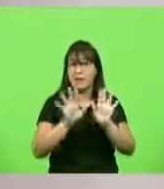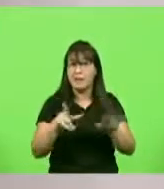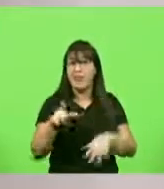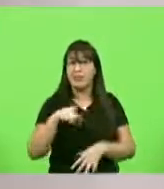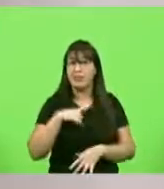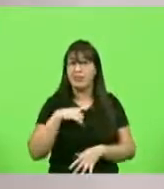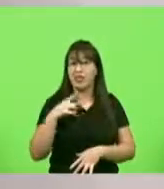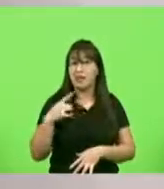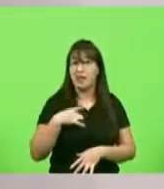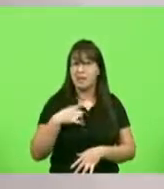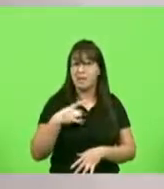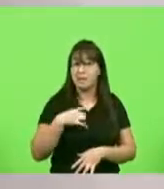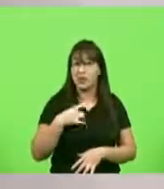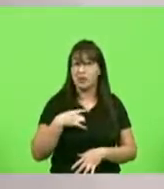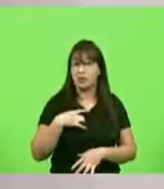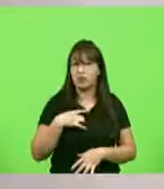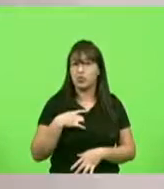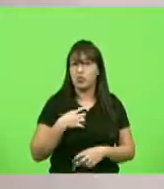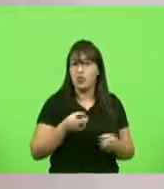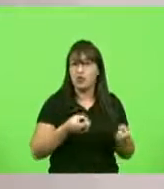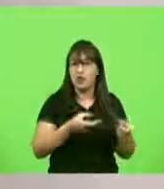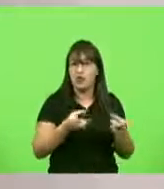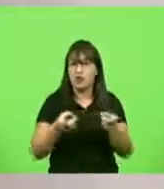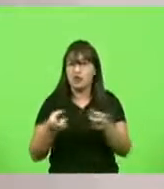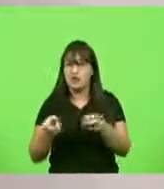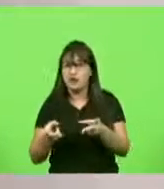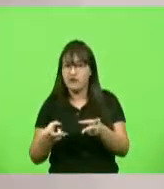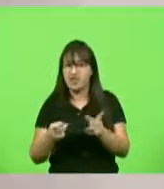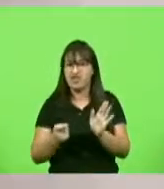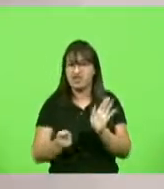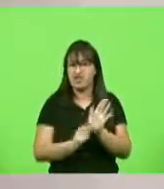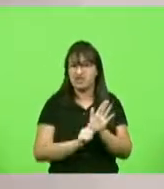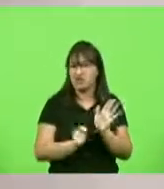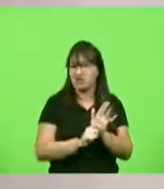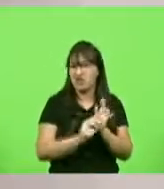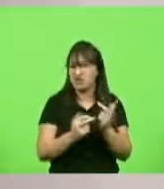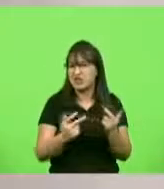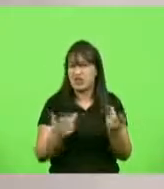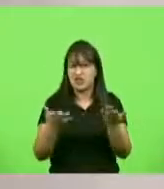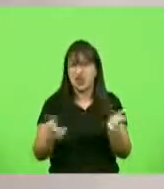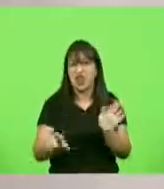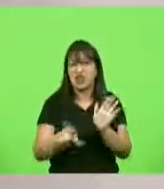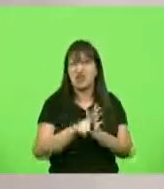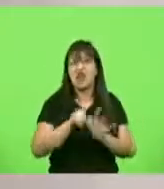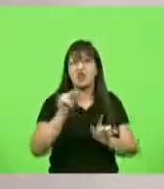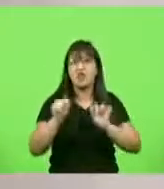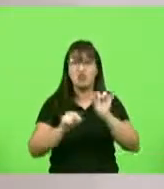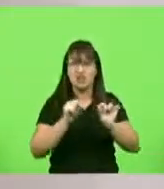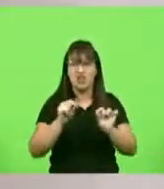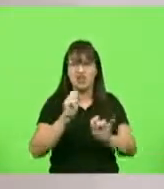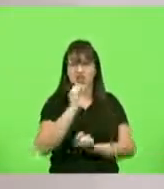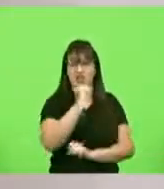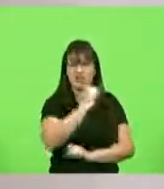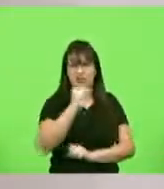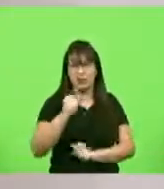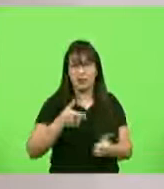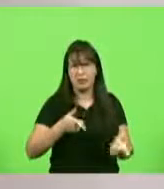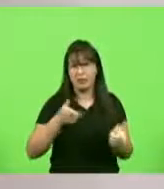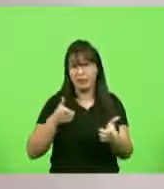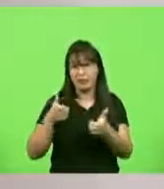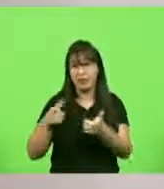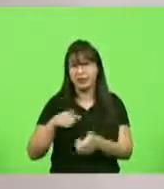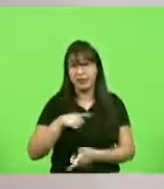bandido, porque ele não cumpre a lei. A lei dele é matar. Queria que soltasse o